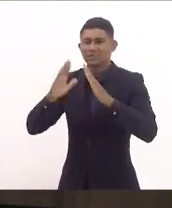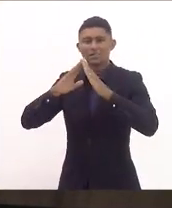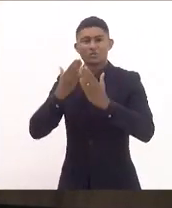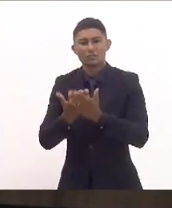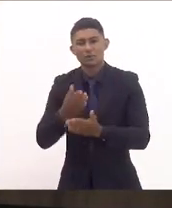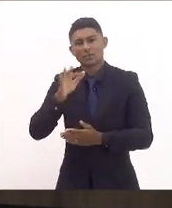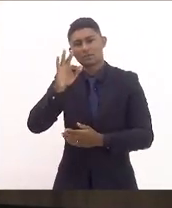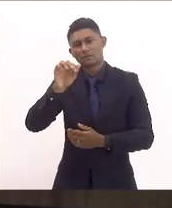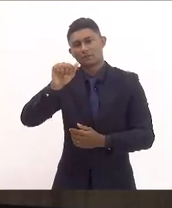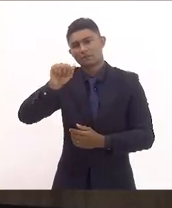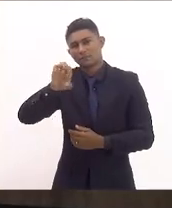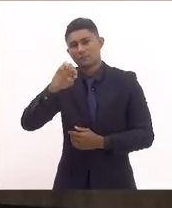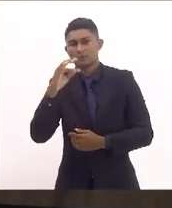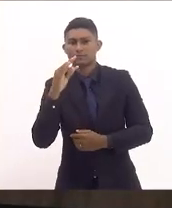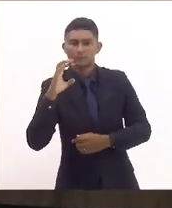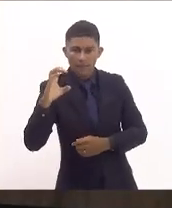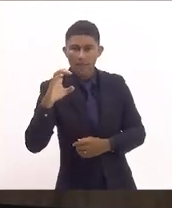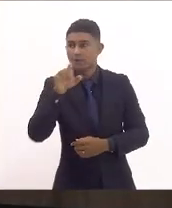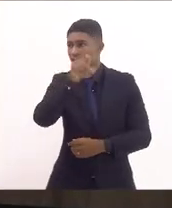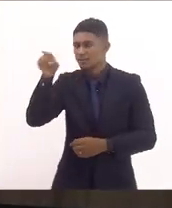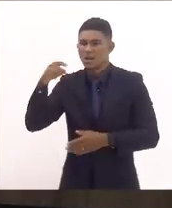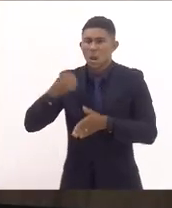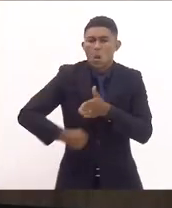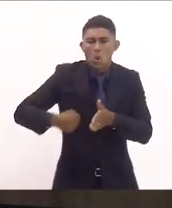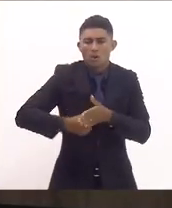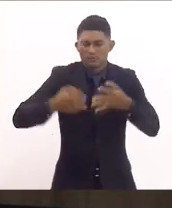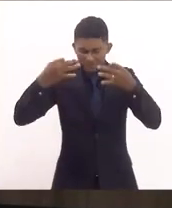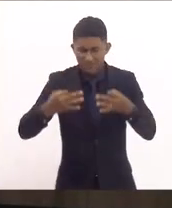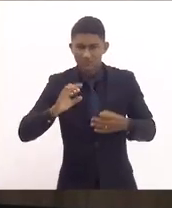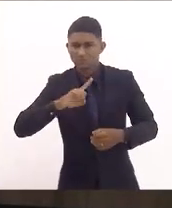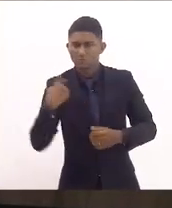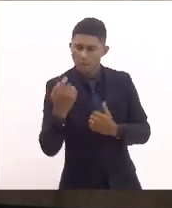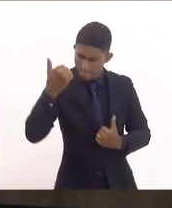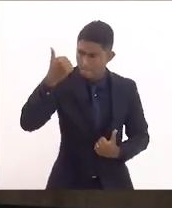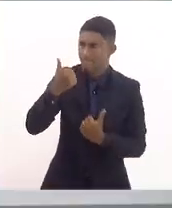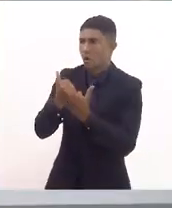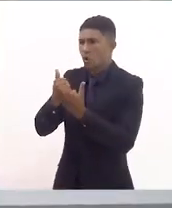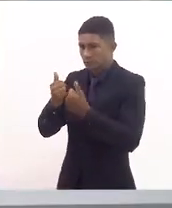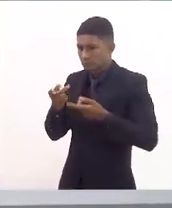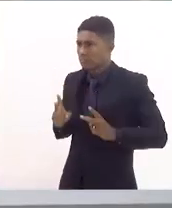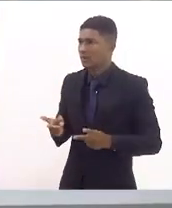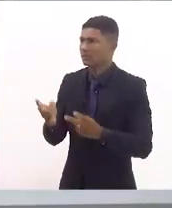da Faetec que estão nessa luta Justa e que tem nosso apoio hoje e sempre